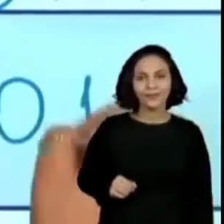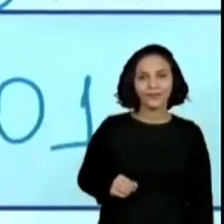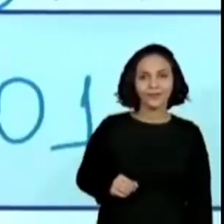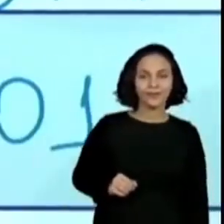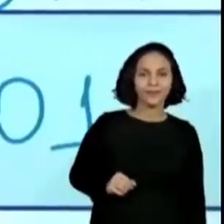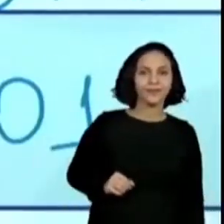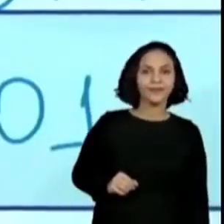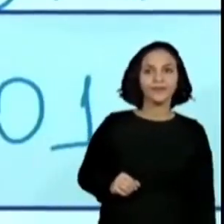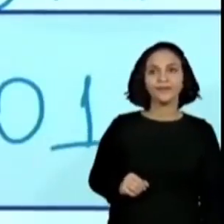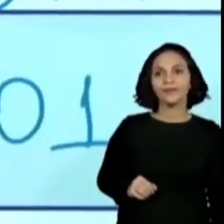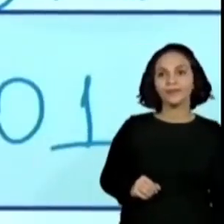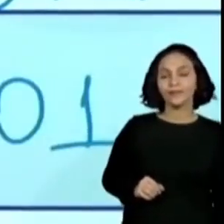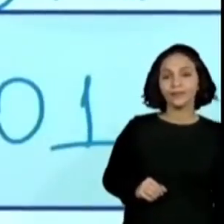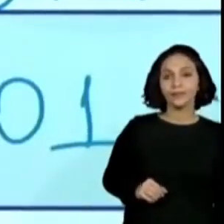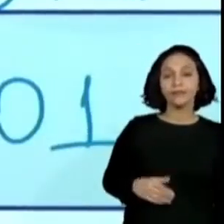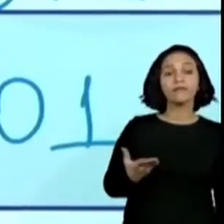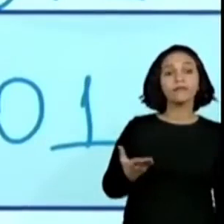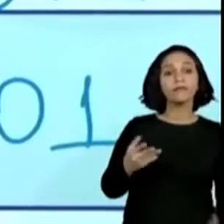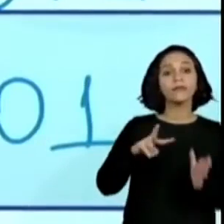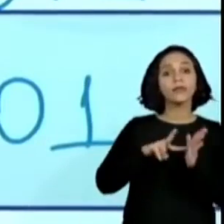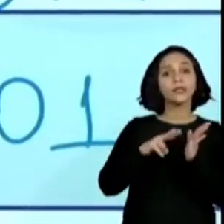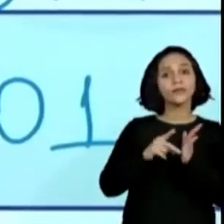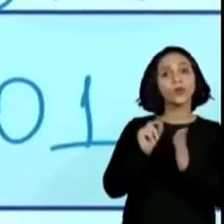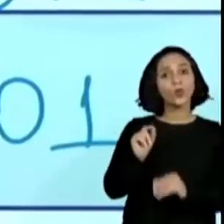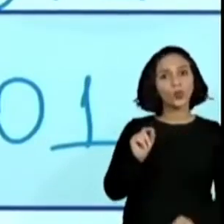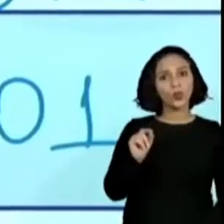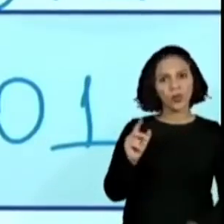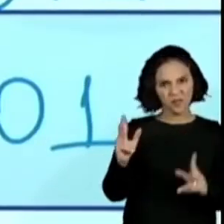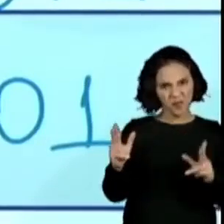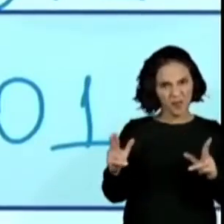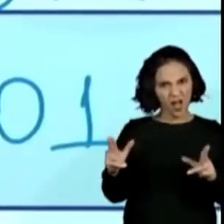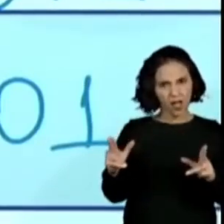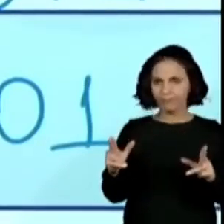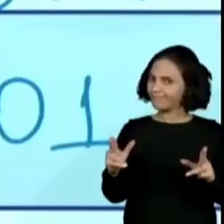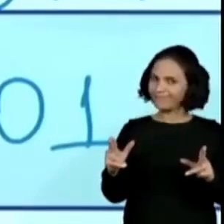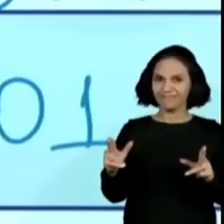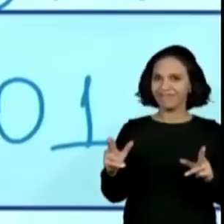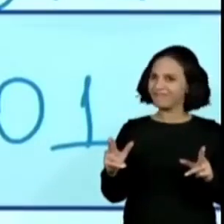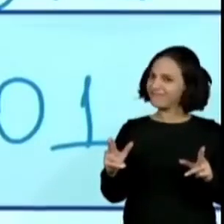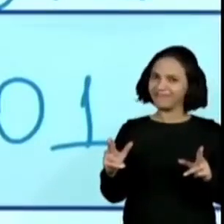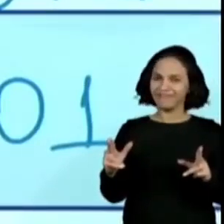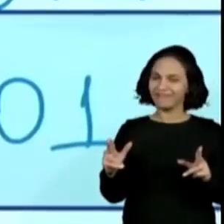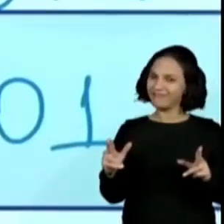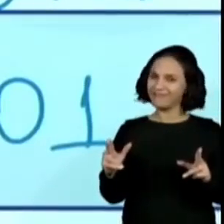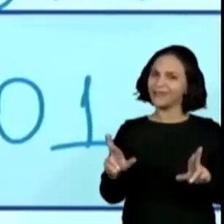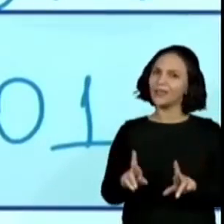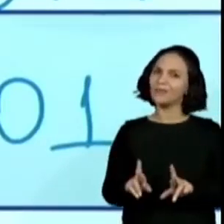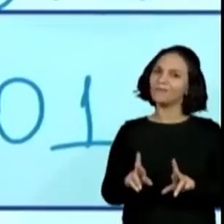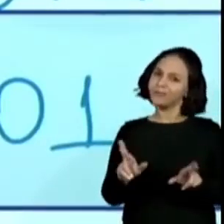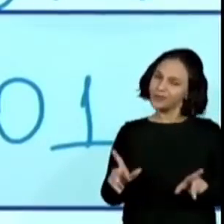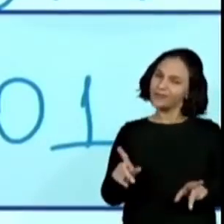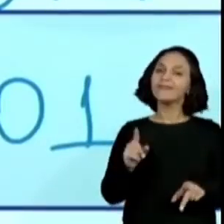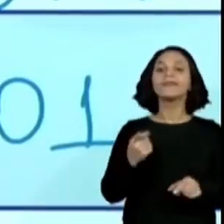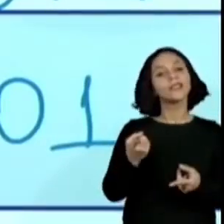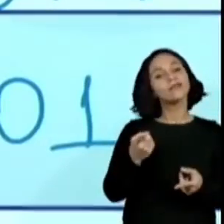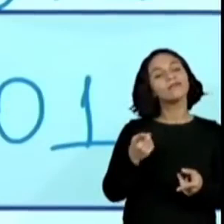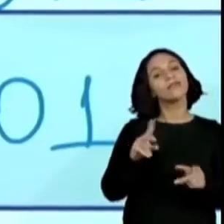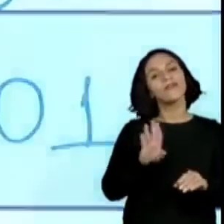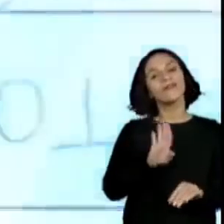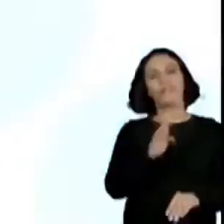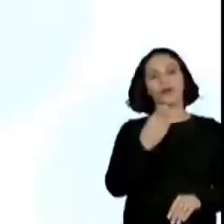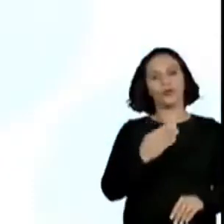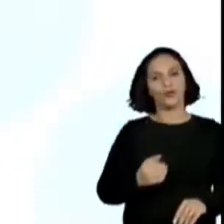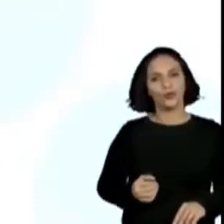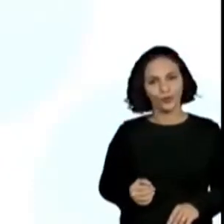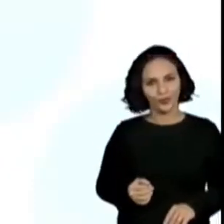101 o que isso significa que não essa sentença é falsa vou